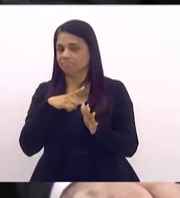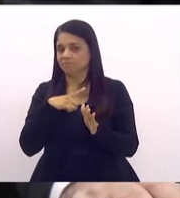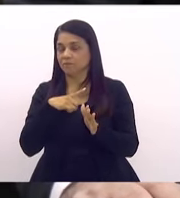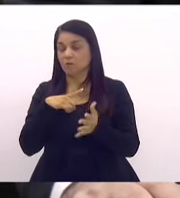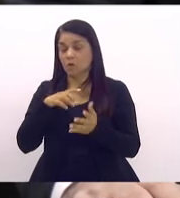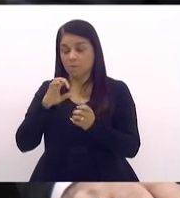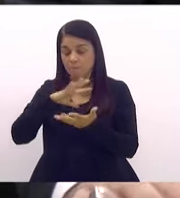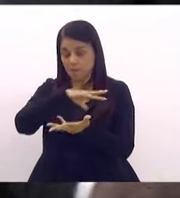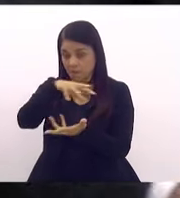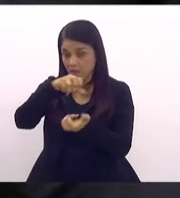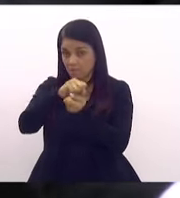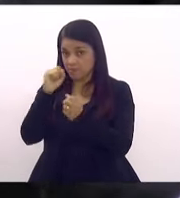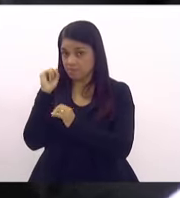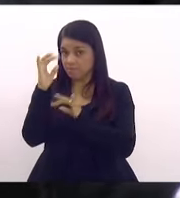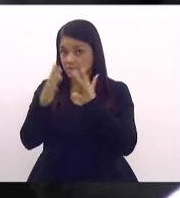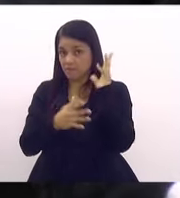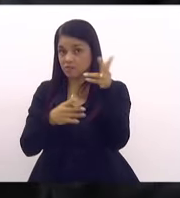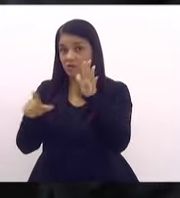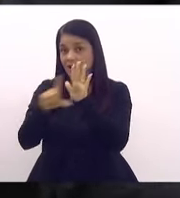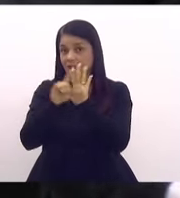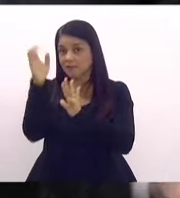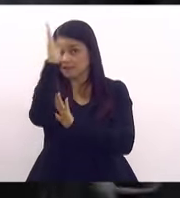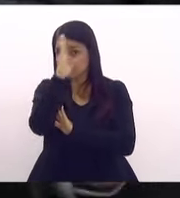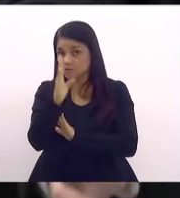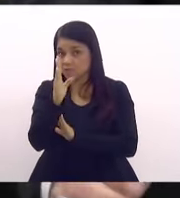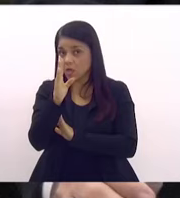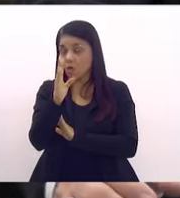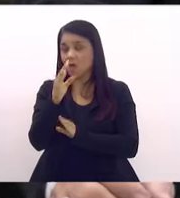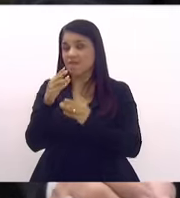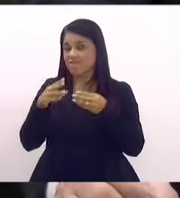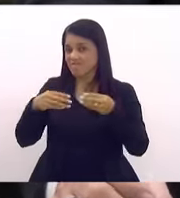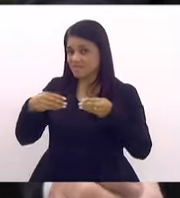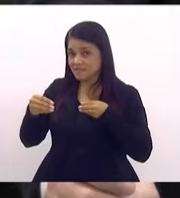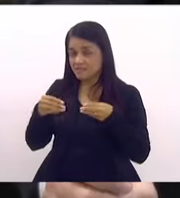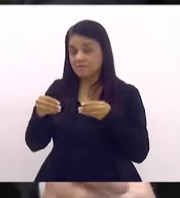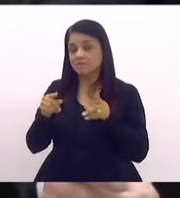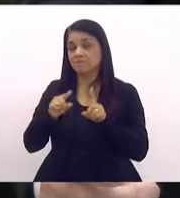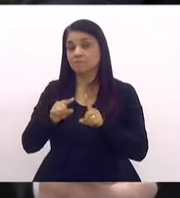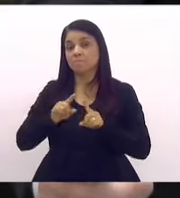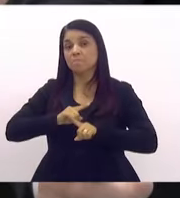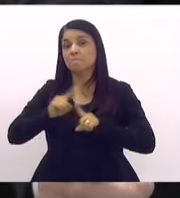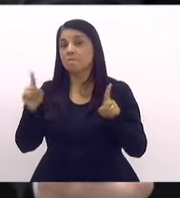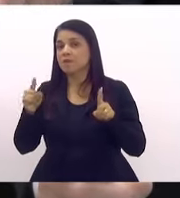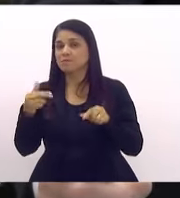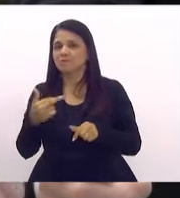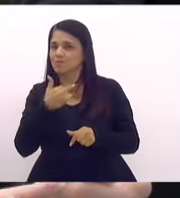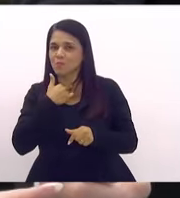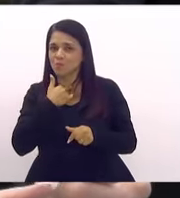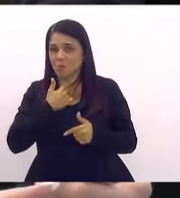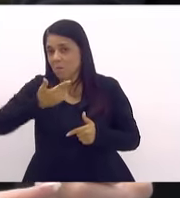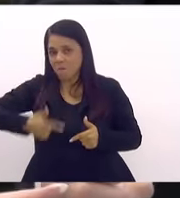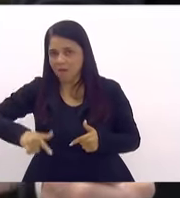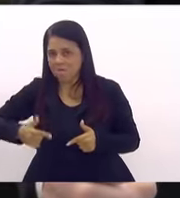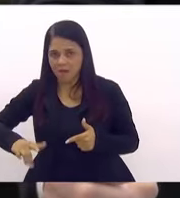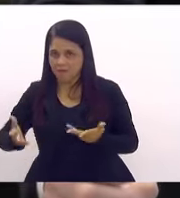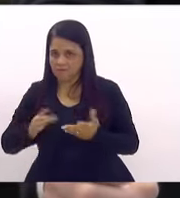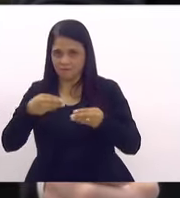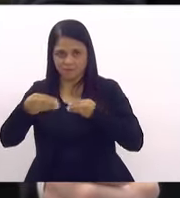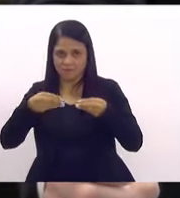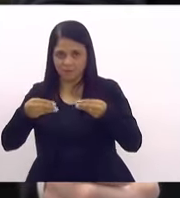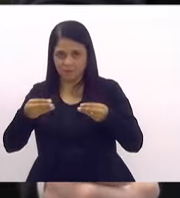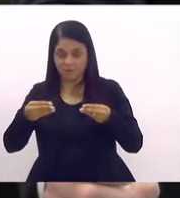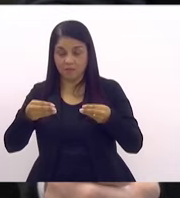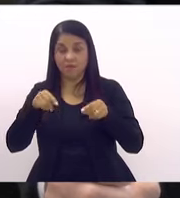meio ambiente, a lei nacional, né, ela é mais flexível, nós não podemos flexibilizar mais do que ela. Nós só